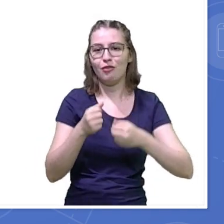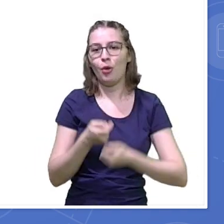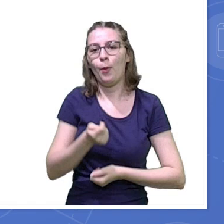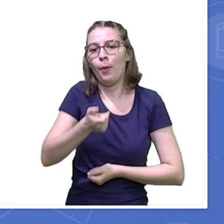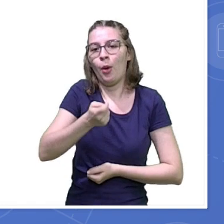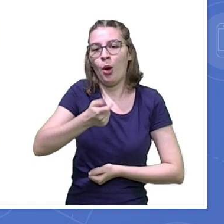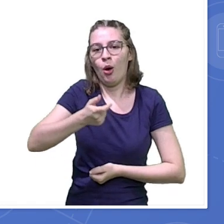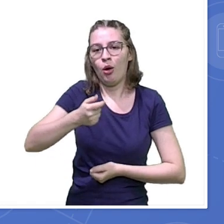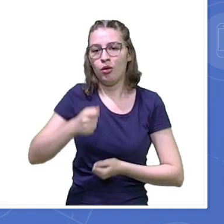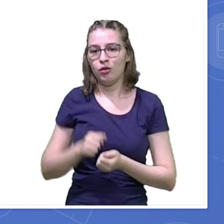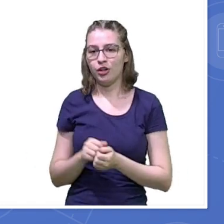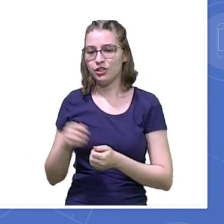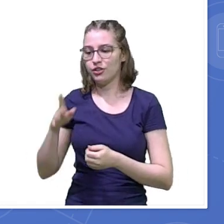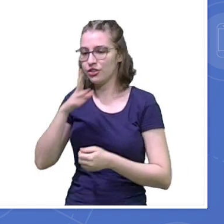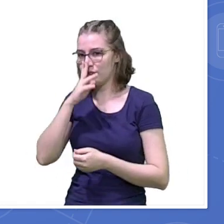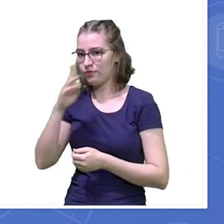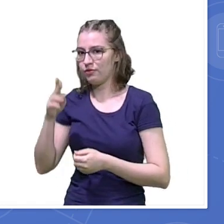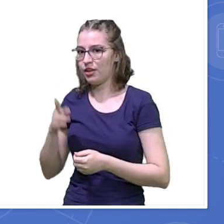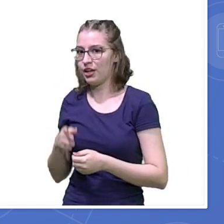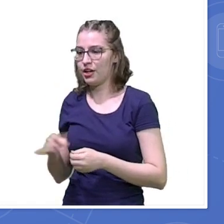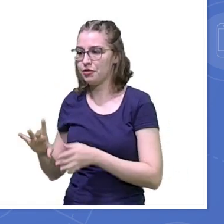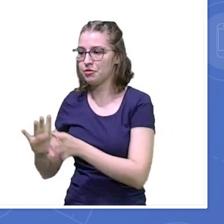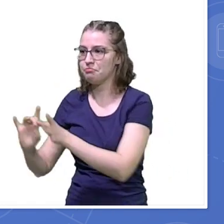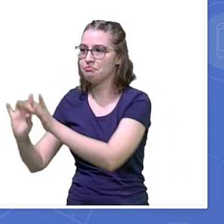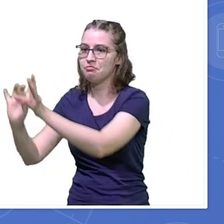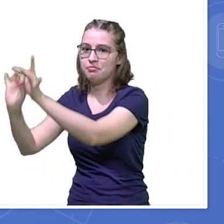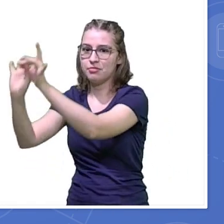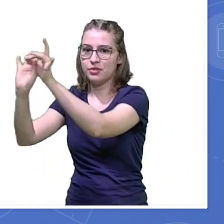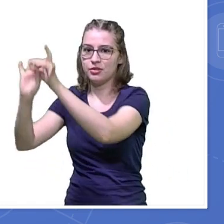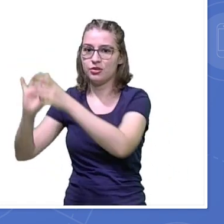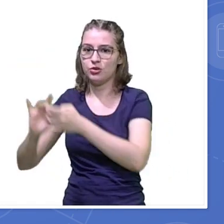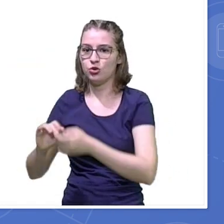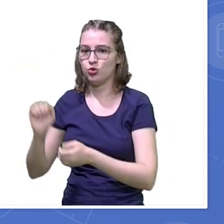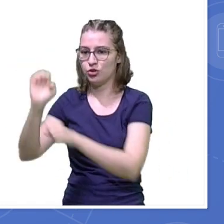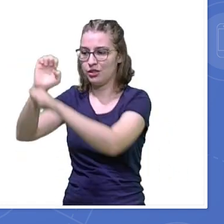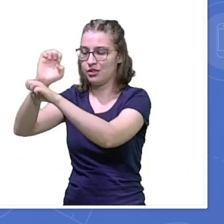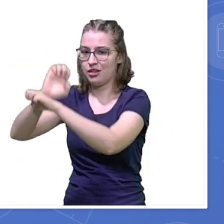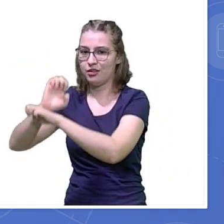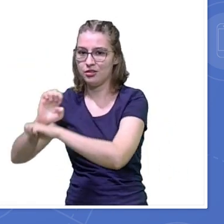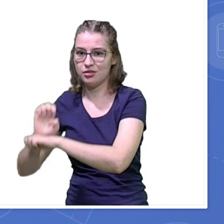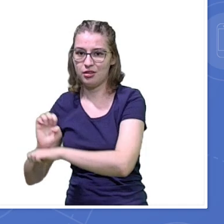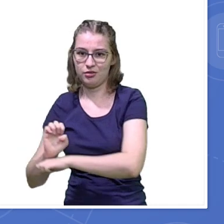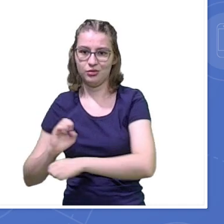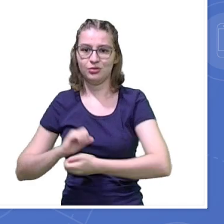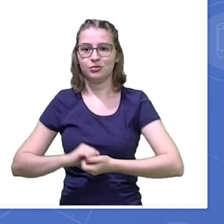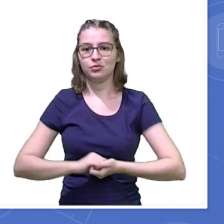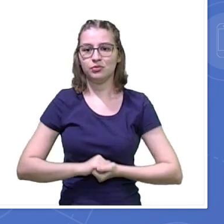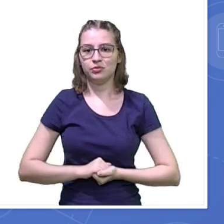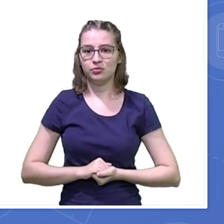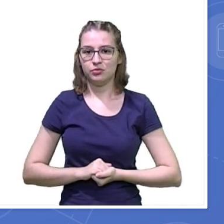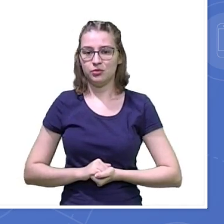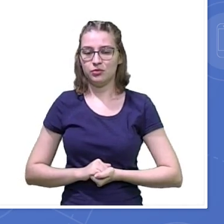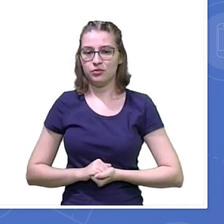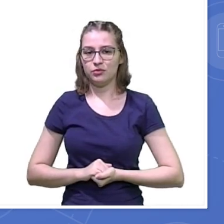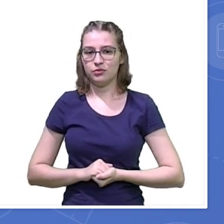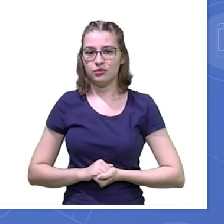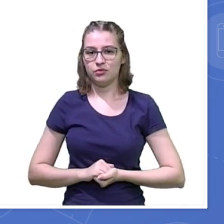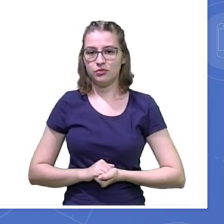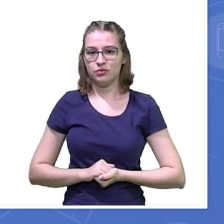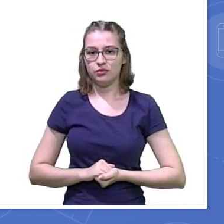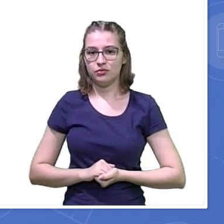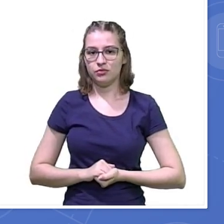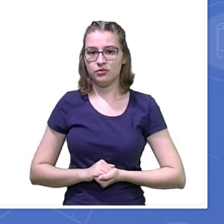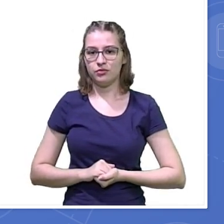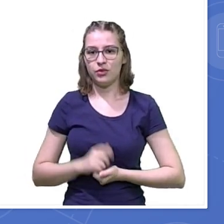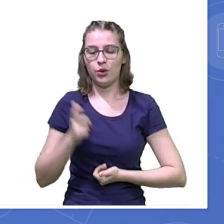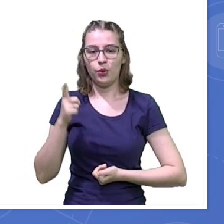como aconteceu nas outras regiões do Brasil, né? Felizmente, fica aí o comentário também com relação a isso. Vamos